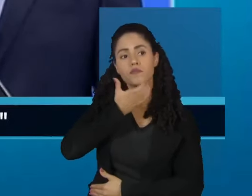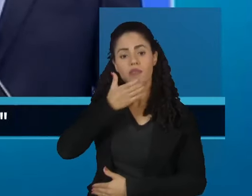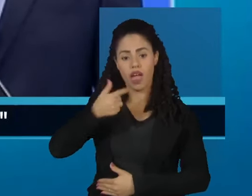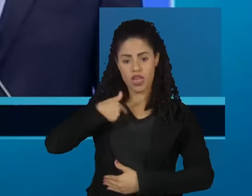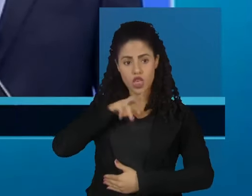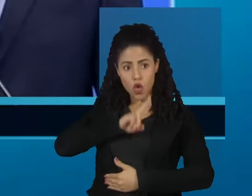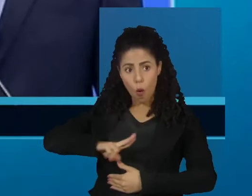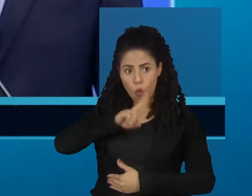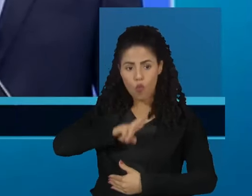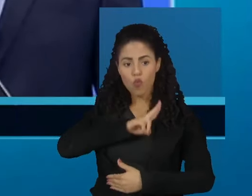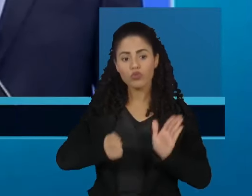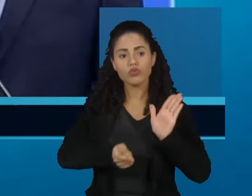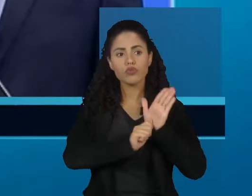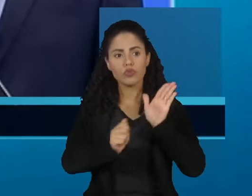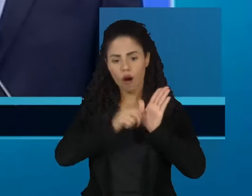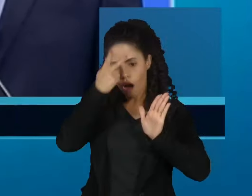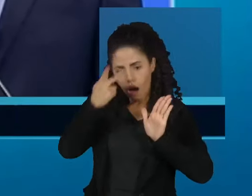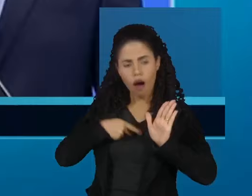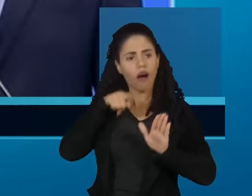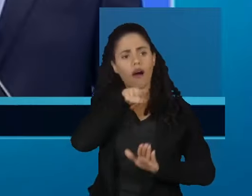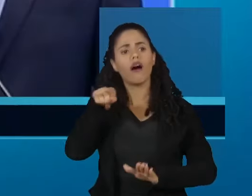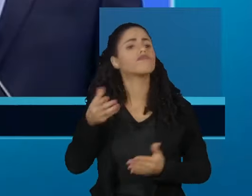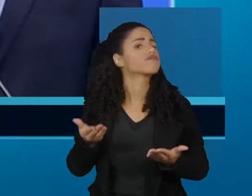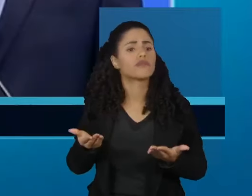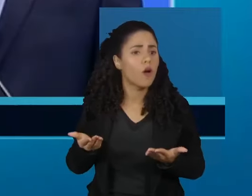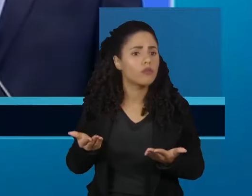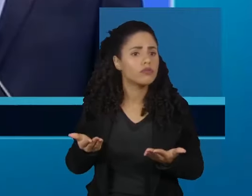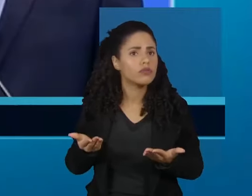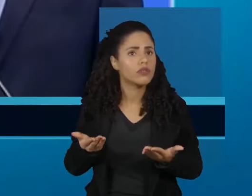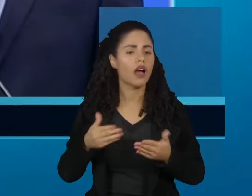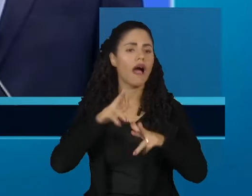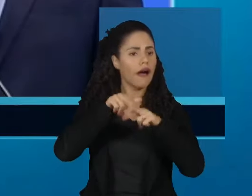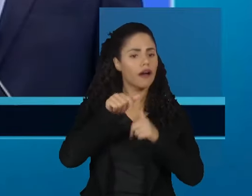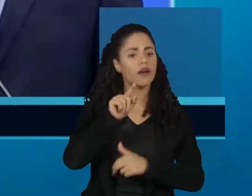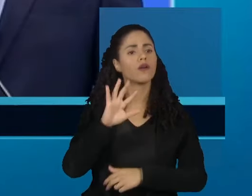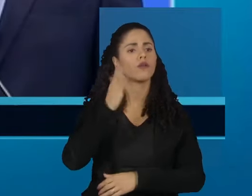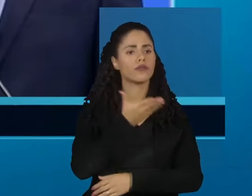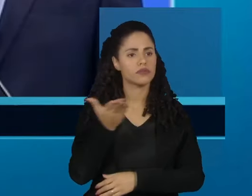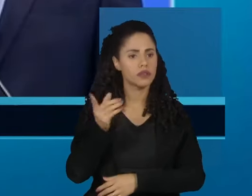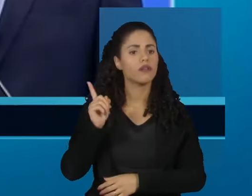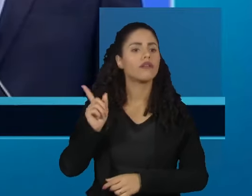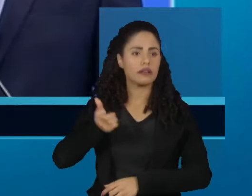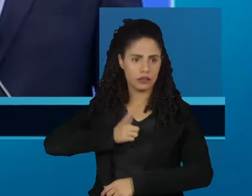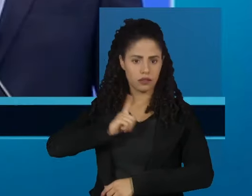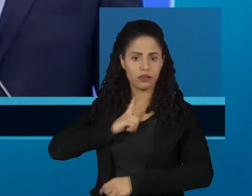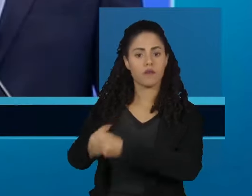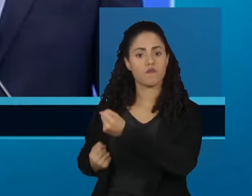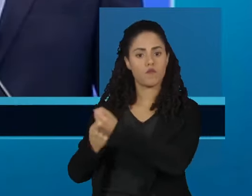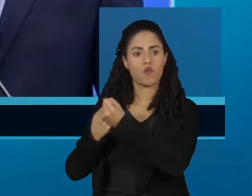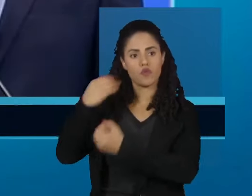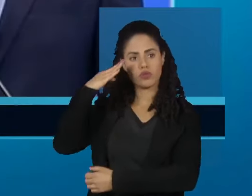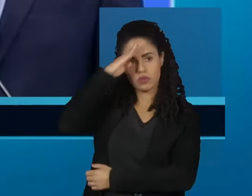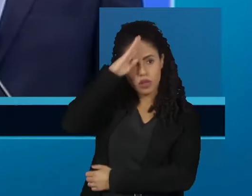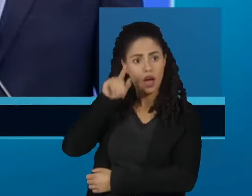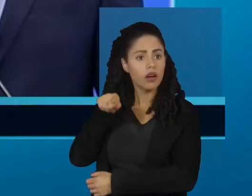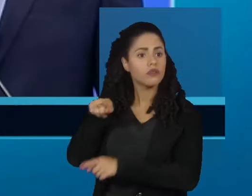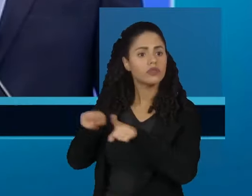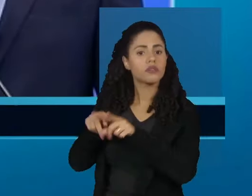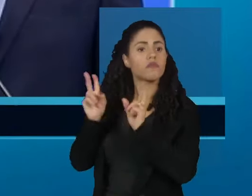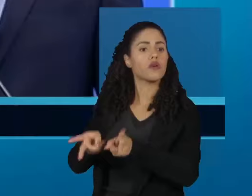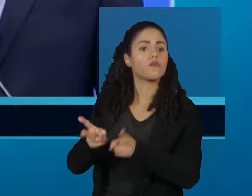de droga. É desse tipo de gente que a gente está falando. Não é por acaso que ele recebeu o apoio do Jair Bolsonaro, porque tem o